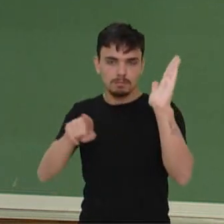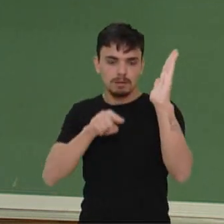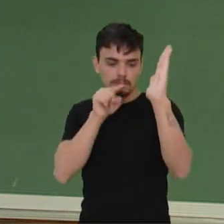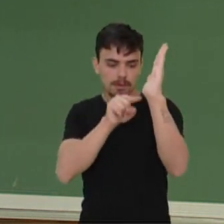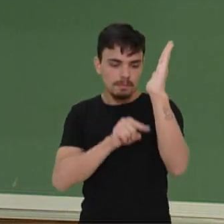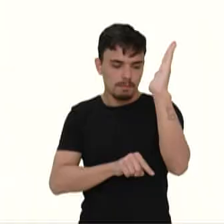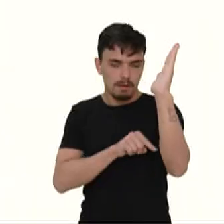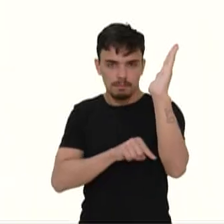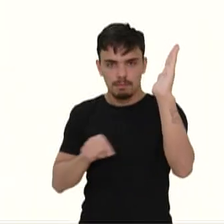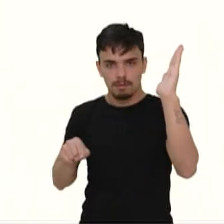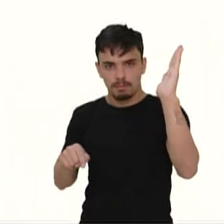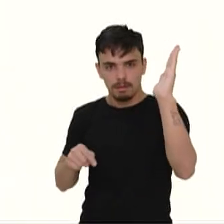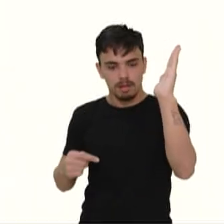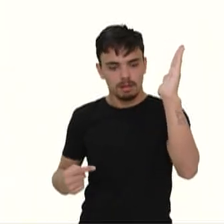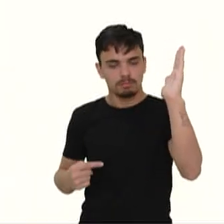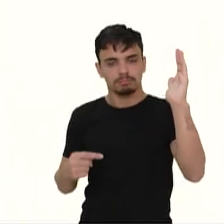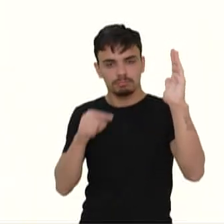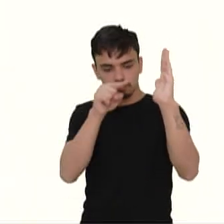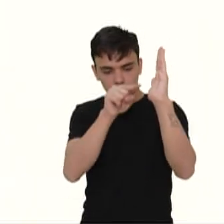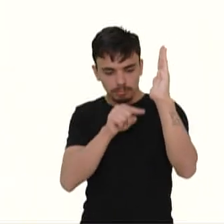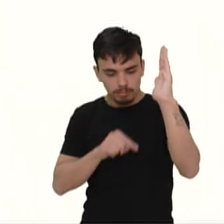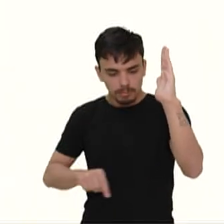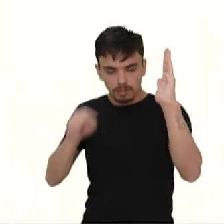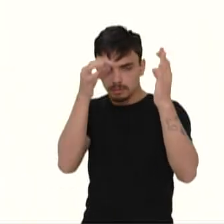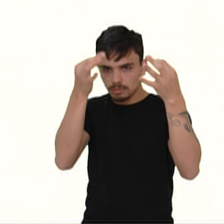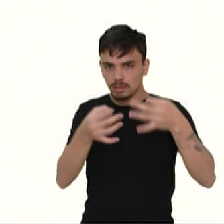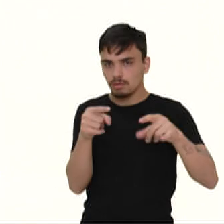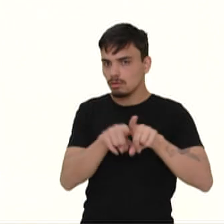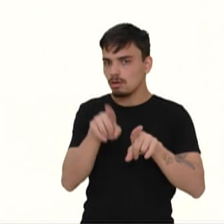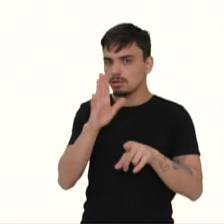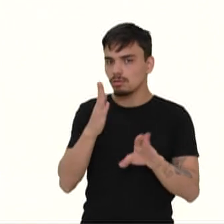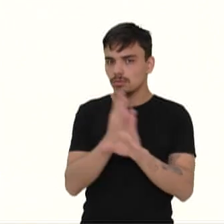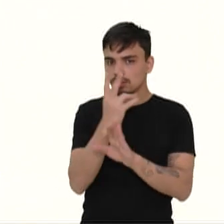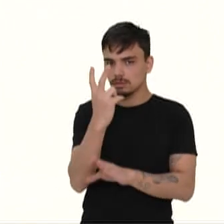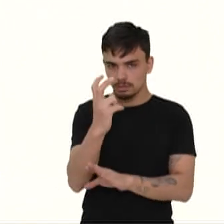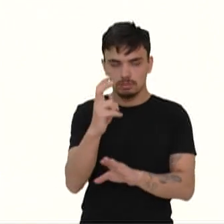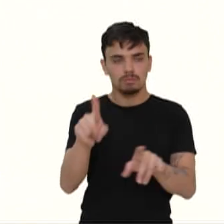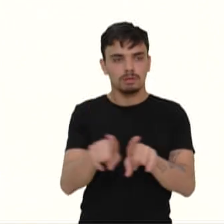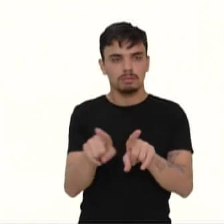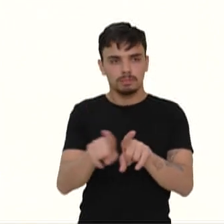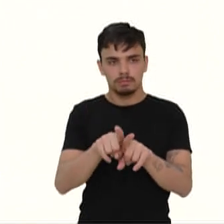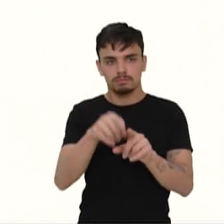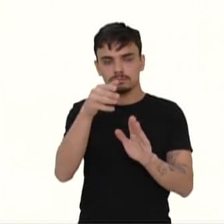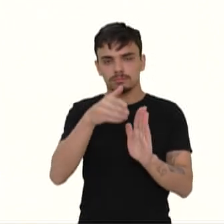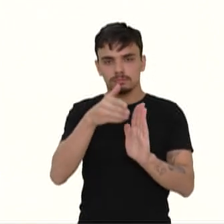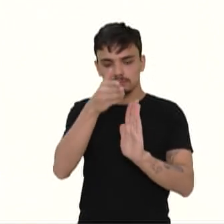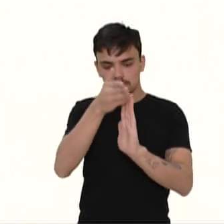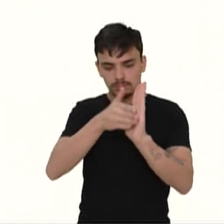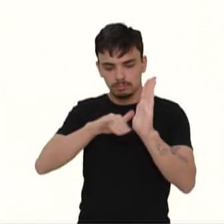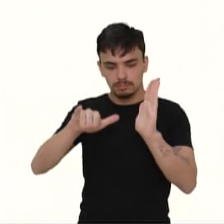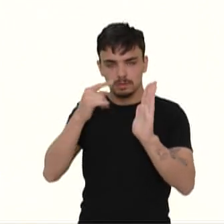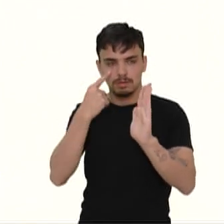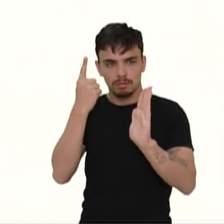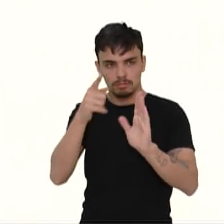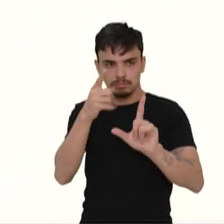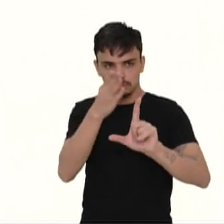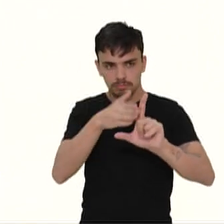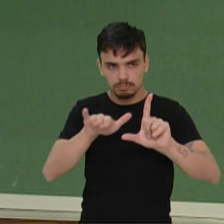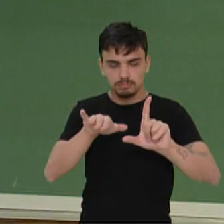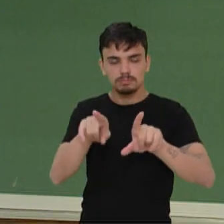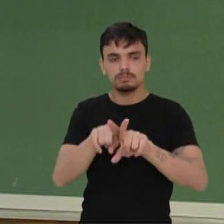pontos. Estão aqui então os 5 pontos que eu encontrei lá, né? O vértice está aqui no meio, um à esquerda, um à direita, um à esquerda, outra à